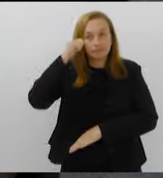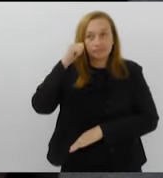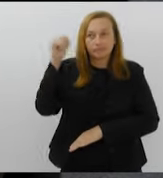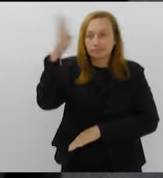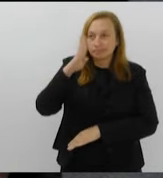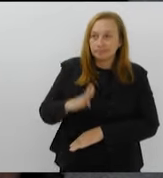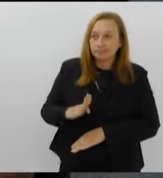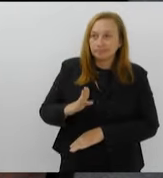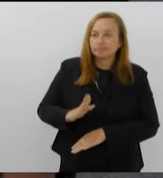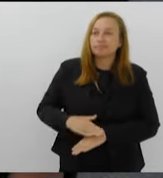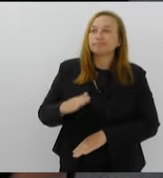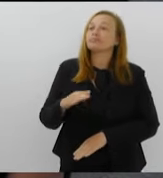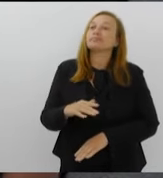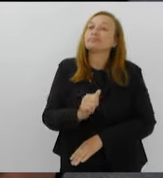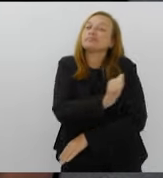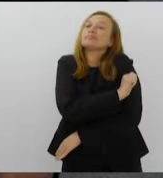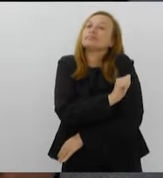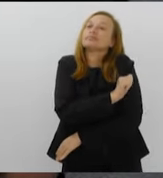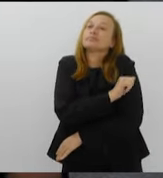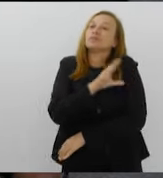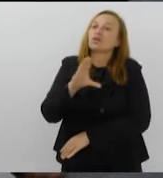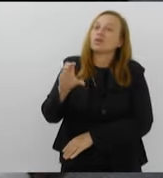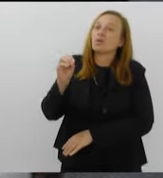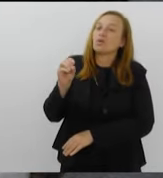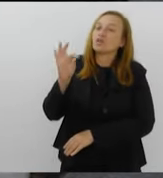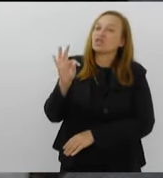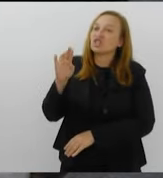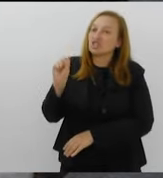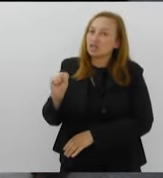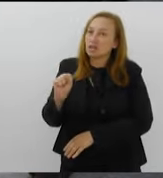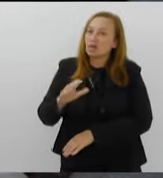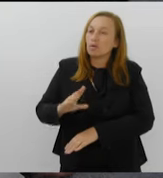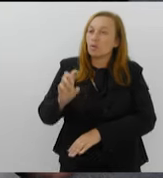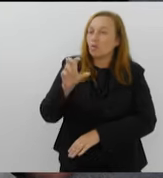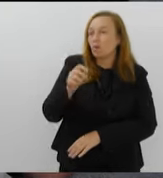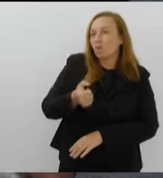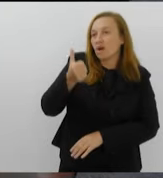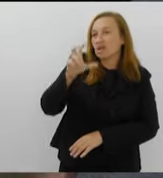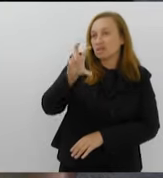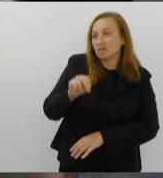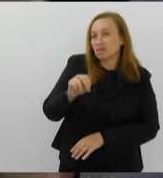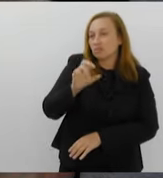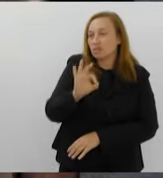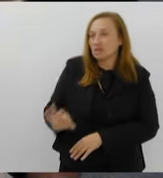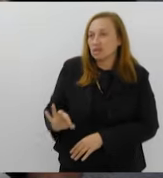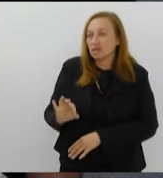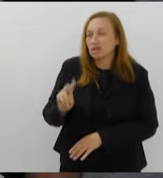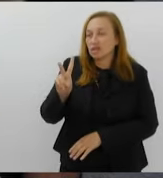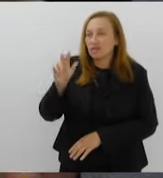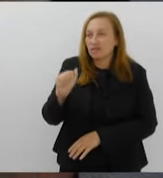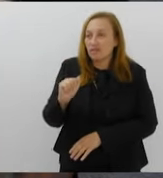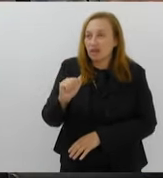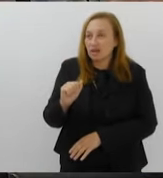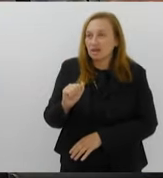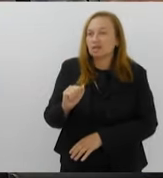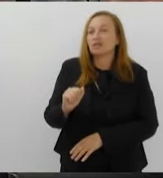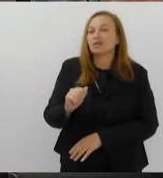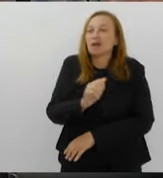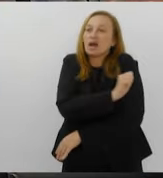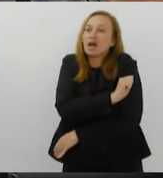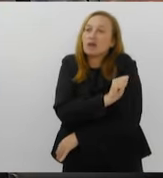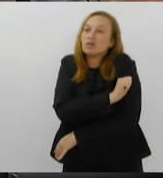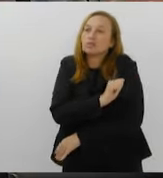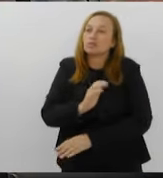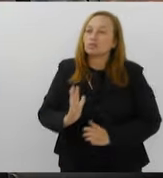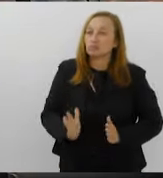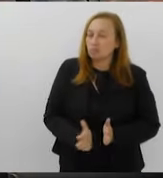mais traz estudantes cotistas para os seus bancos. Quase 50% das vagas são reservadas para alunos de baixa